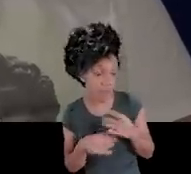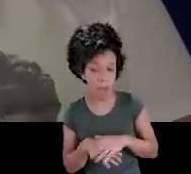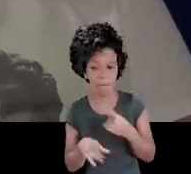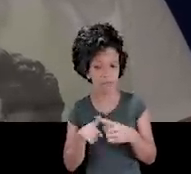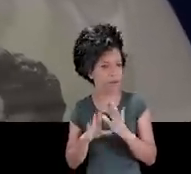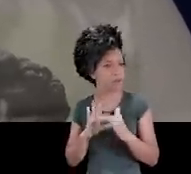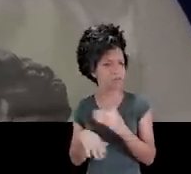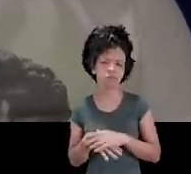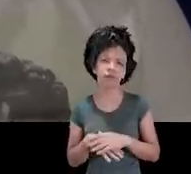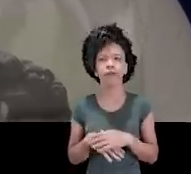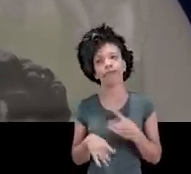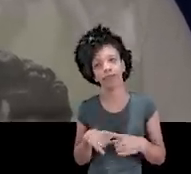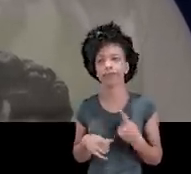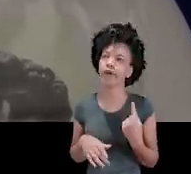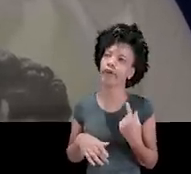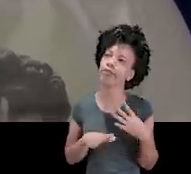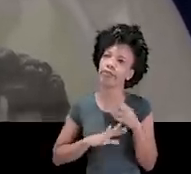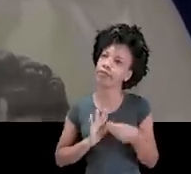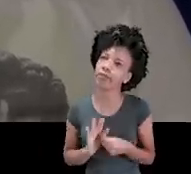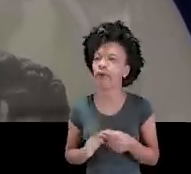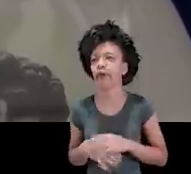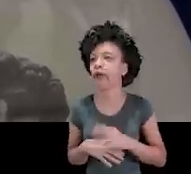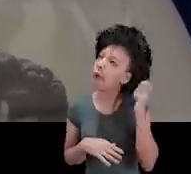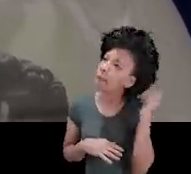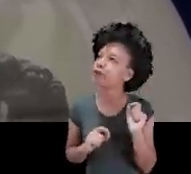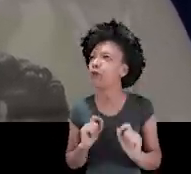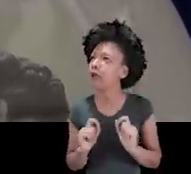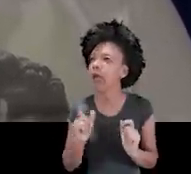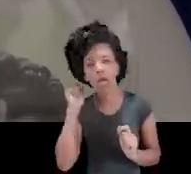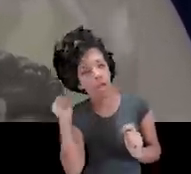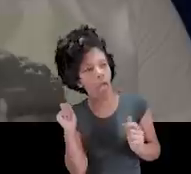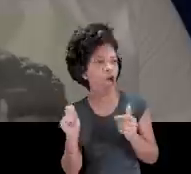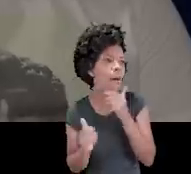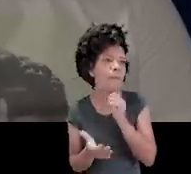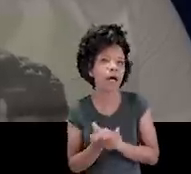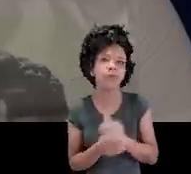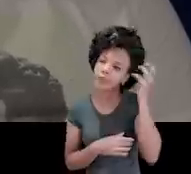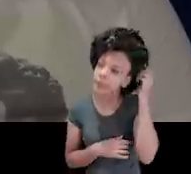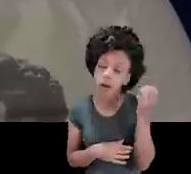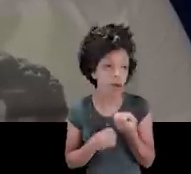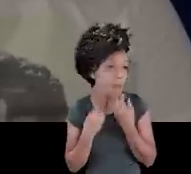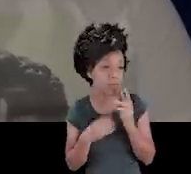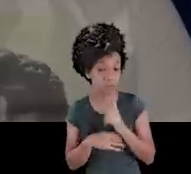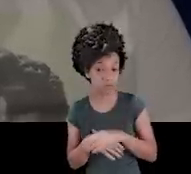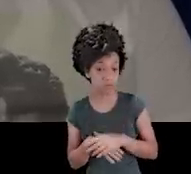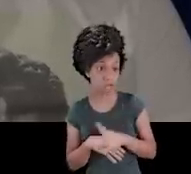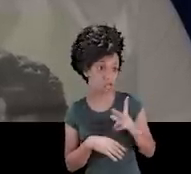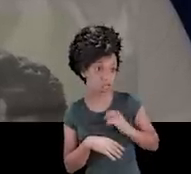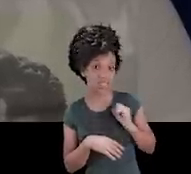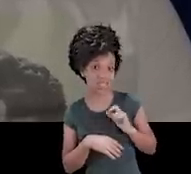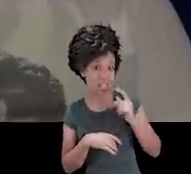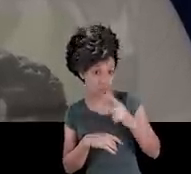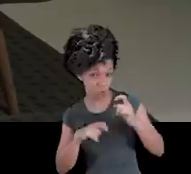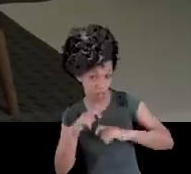na verdade, me mandam, ai, todo mundo me pergunta isso. E aí, ele puxa, que cabelo? As respostas delas são muito boas, porque elas já jogam assim, nossa, se o ápice da